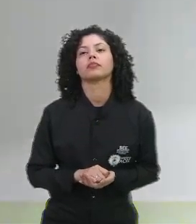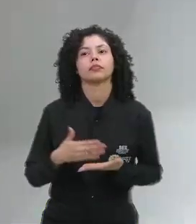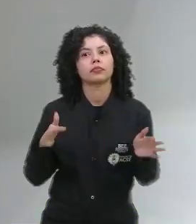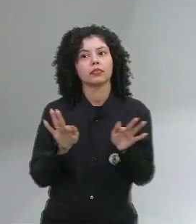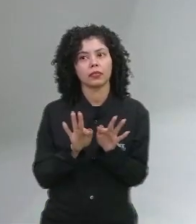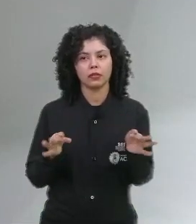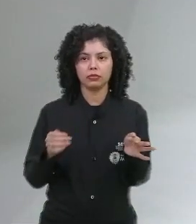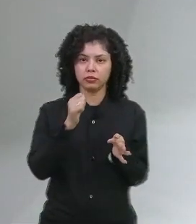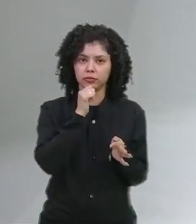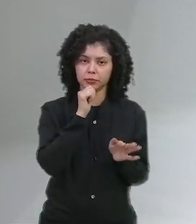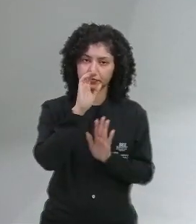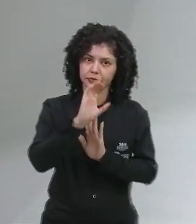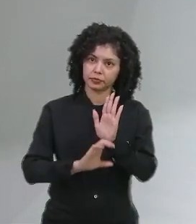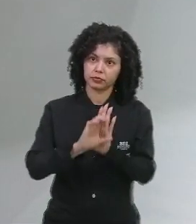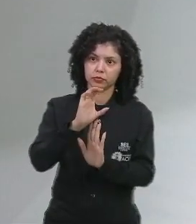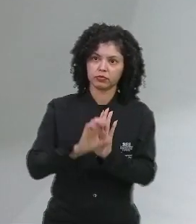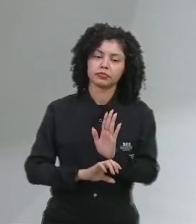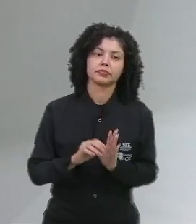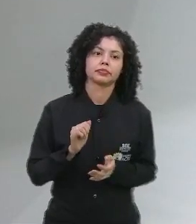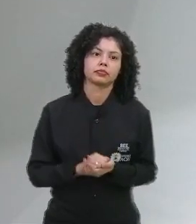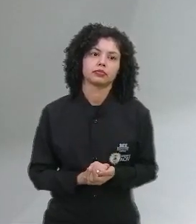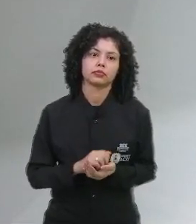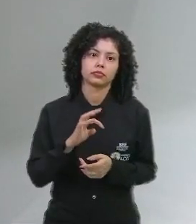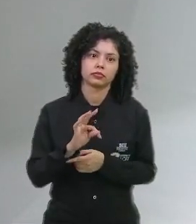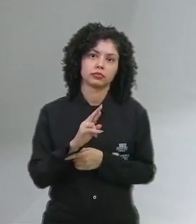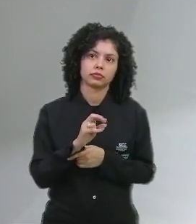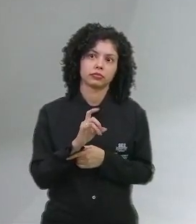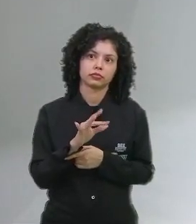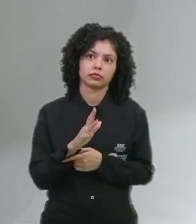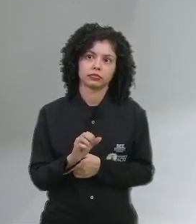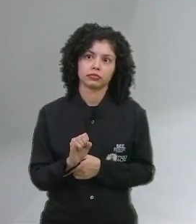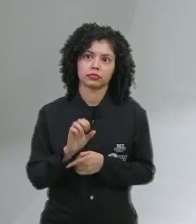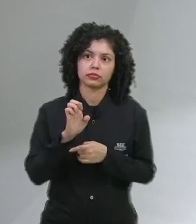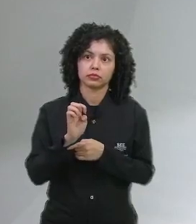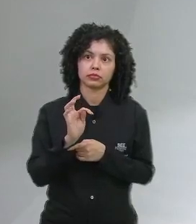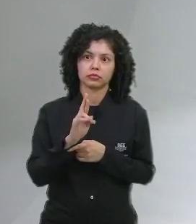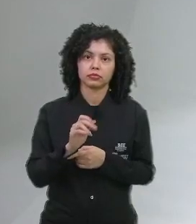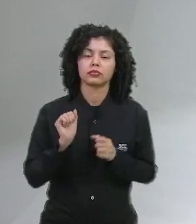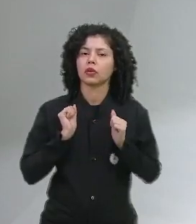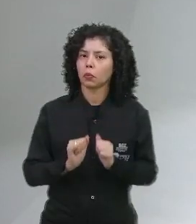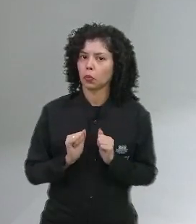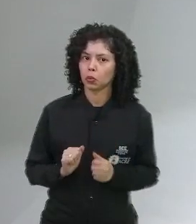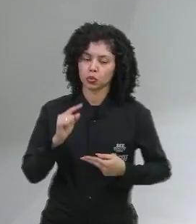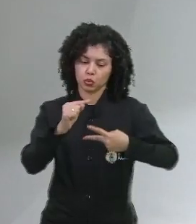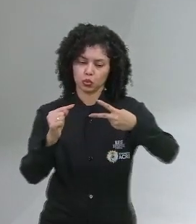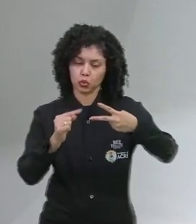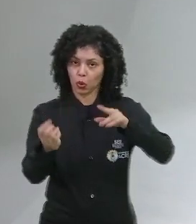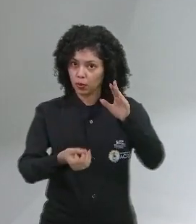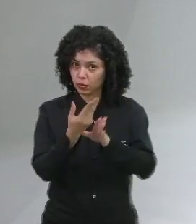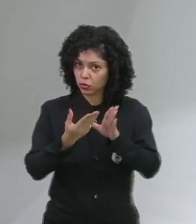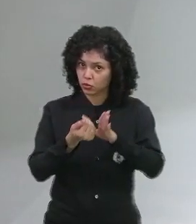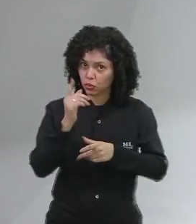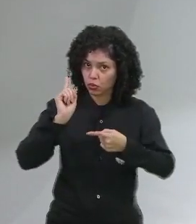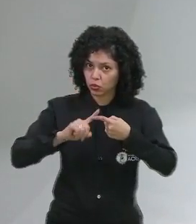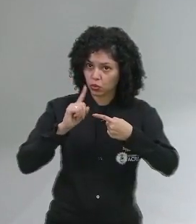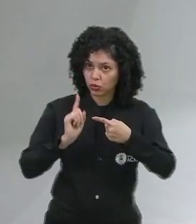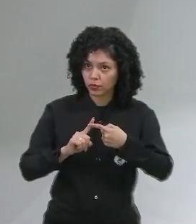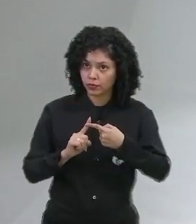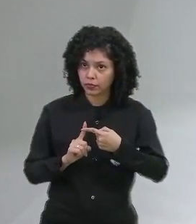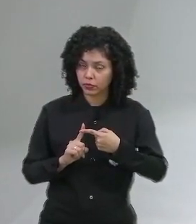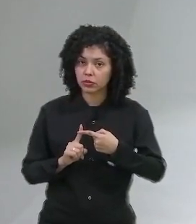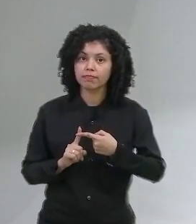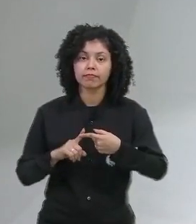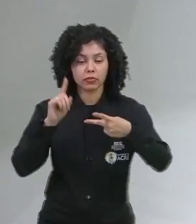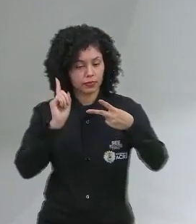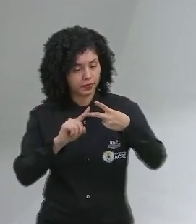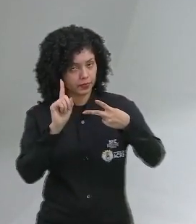muito simples o conceito de transesterificação e de esterificação. Então posso ter o biodiesel sendo produzido por uma